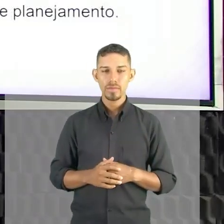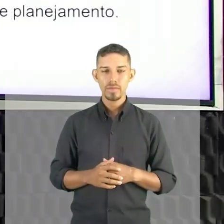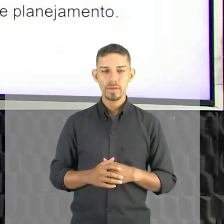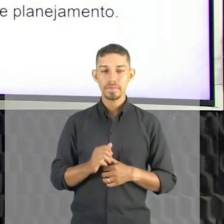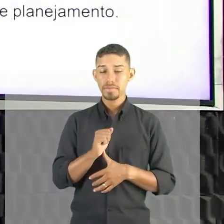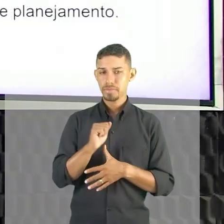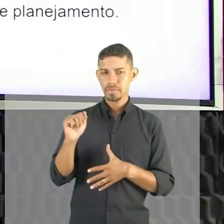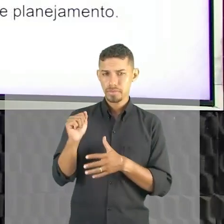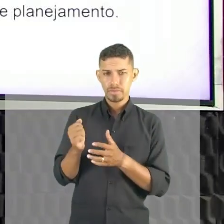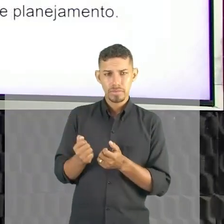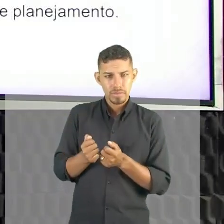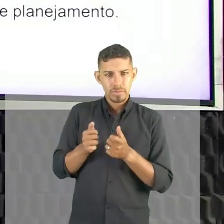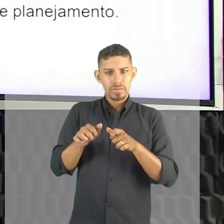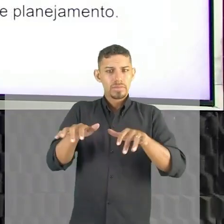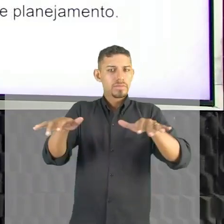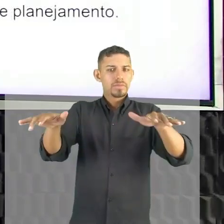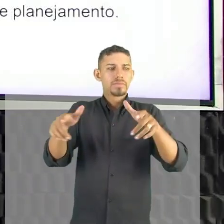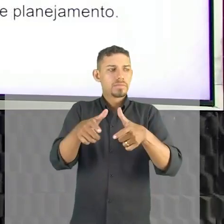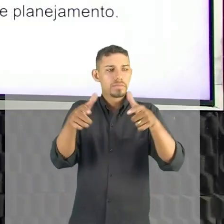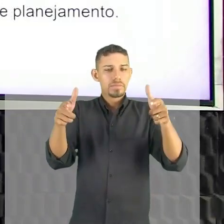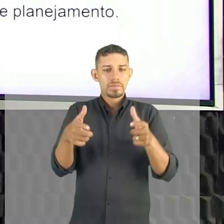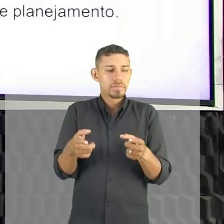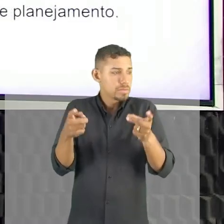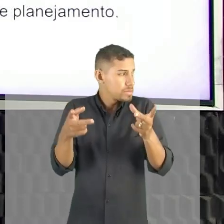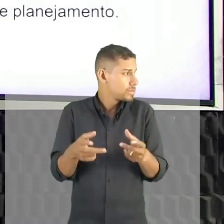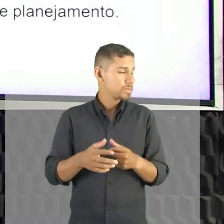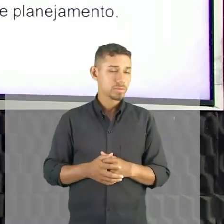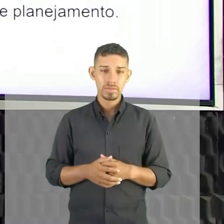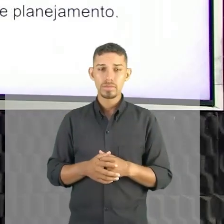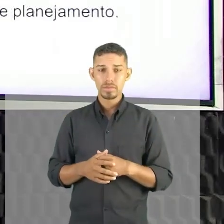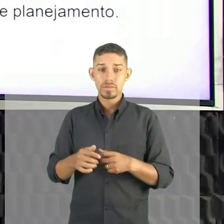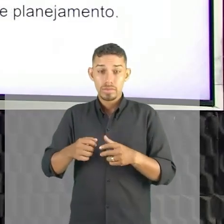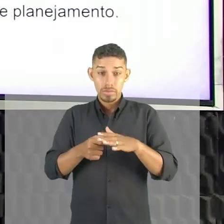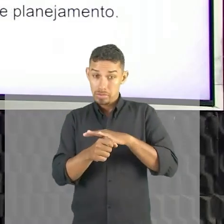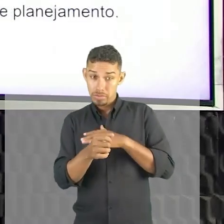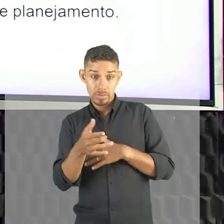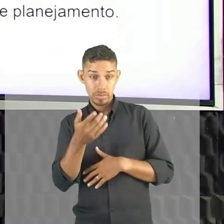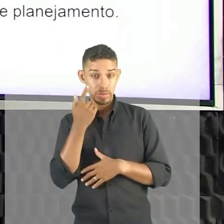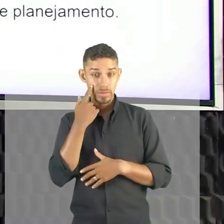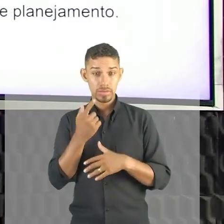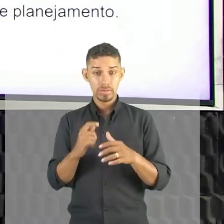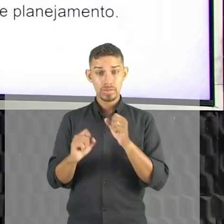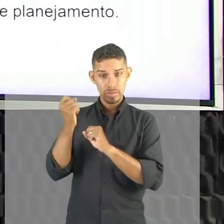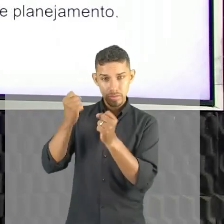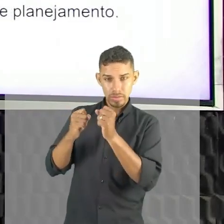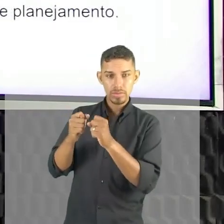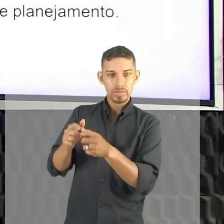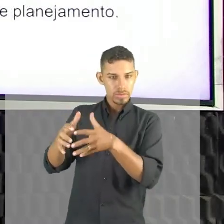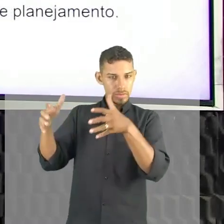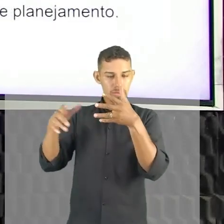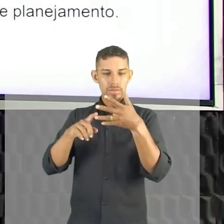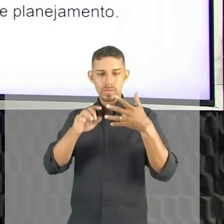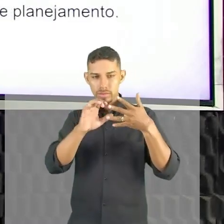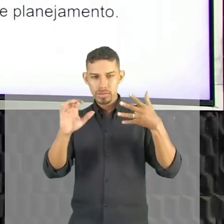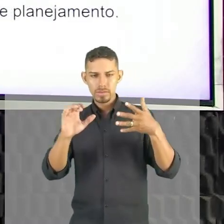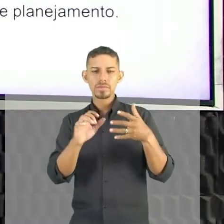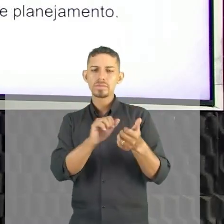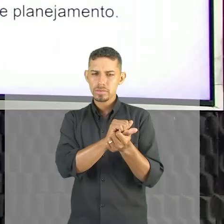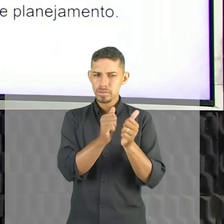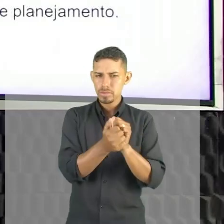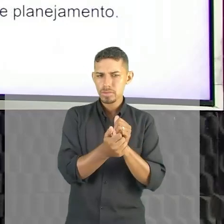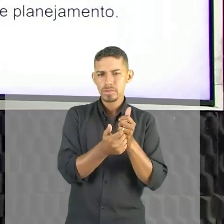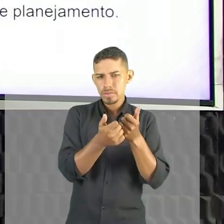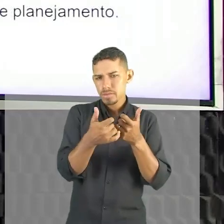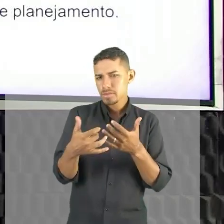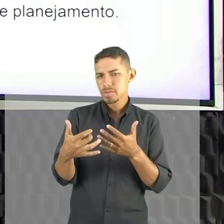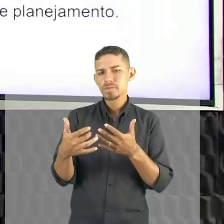Letra A expansão dos grandes estoques, o incremento da fabricação em massa, a adequação da produção à demanda,